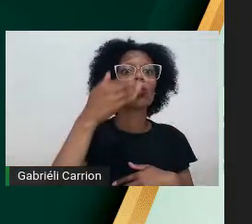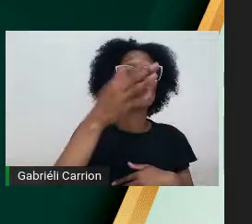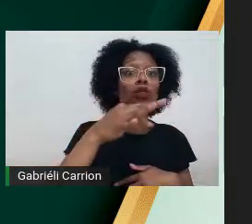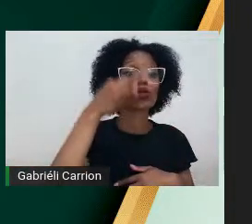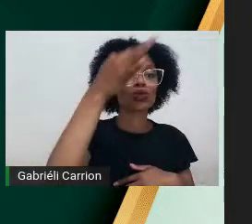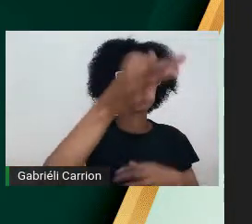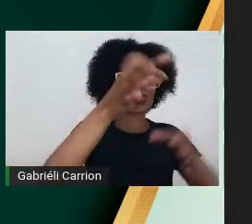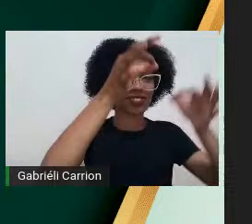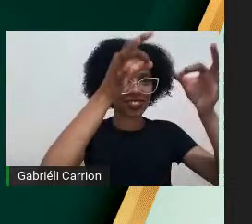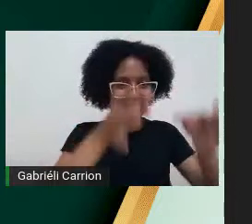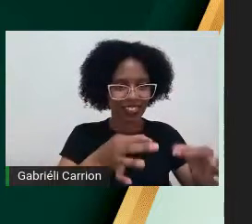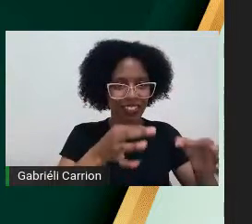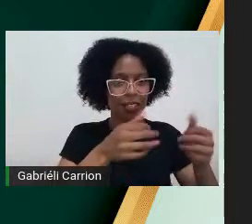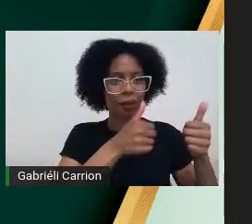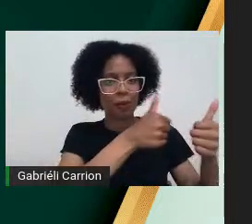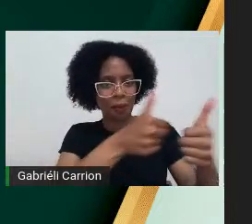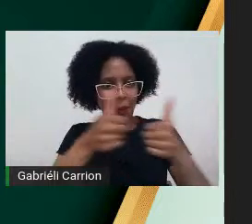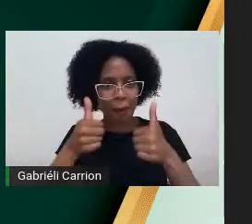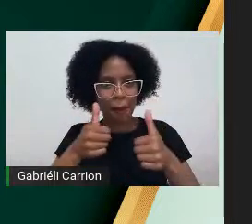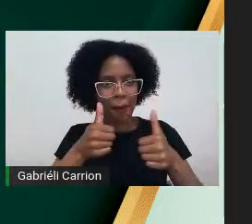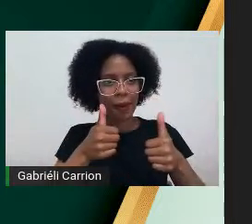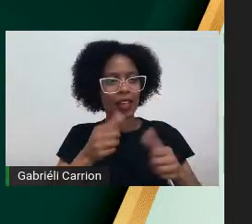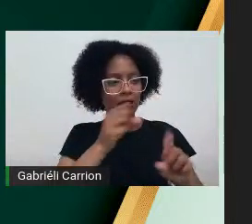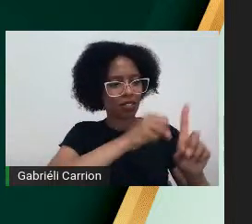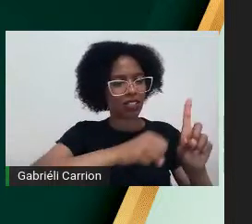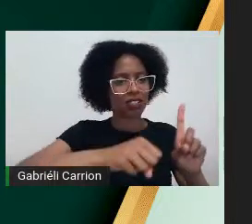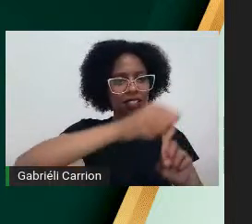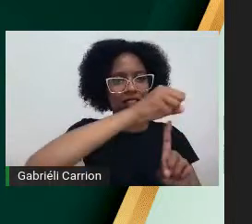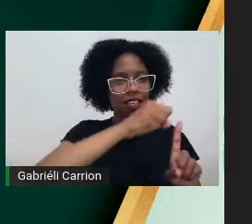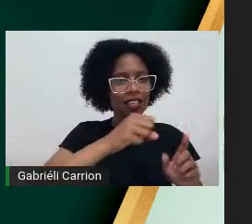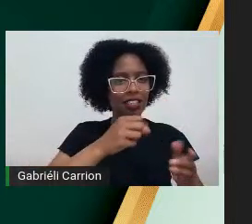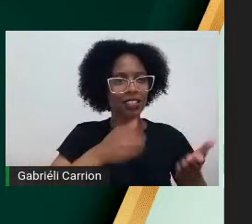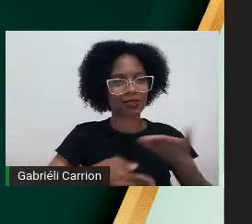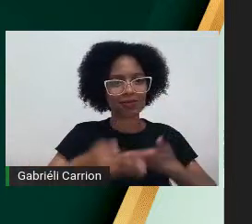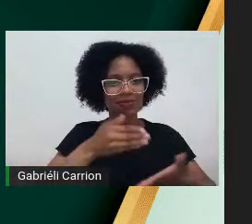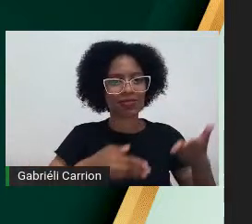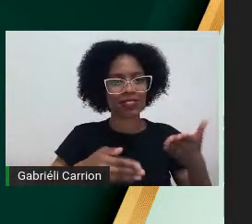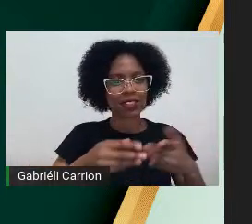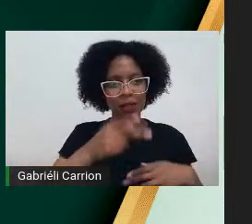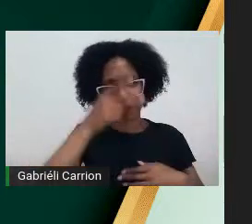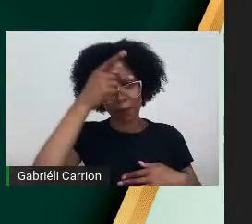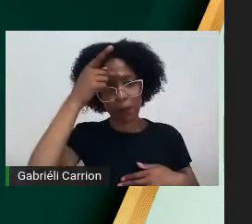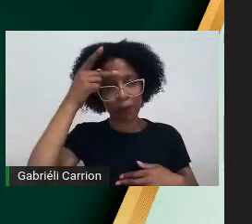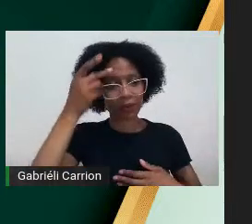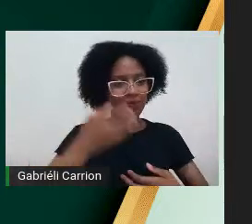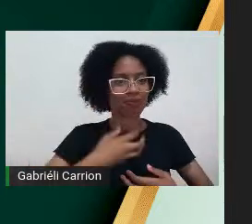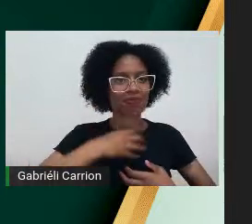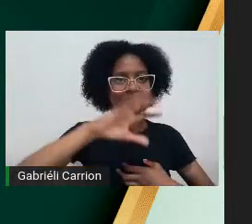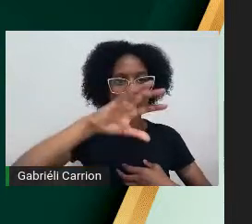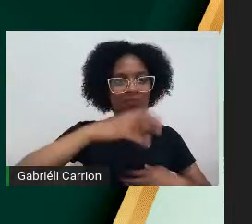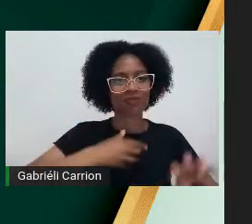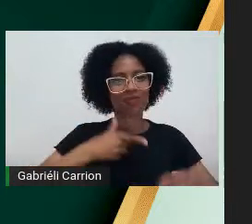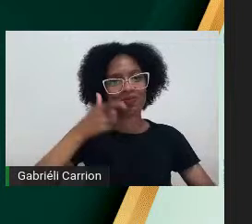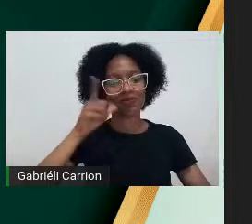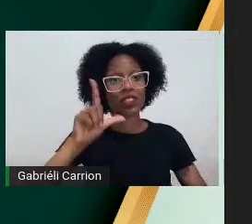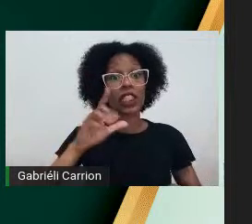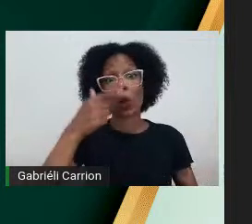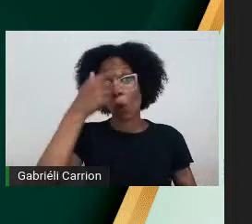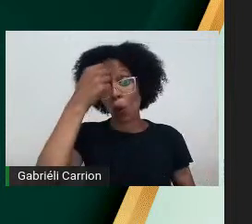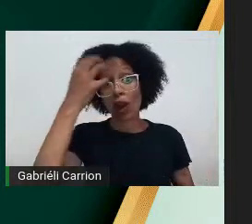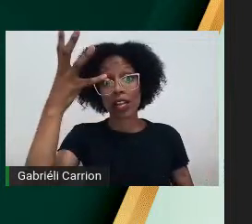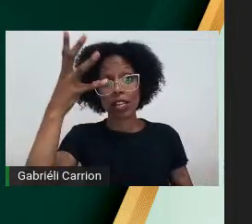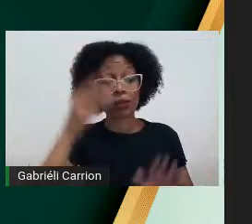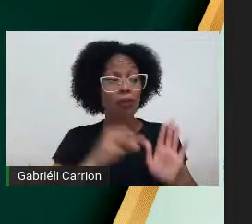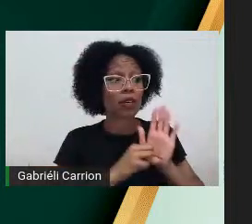justa, fraterna, inclusiva, solidária e humana. A Unipampa vai muito além de formar pessoas para